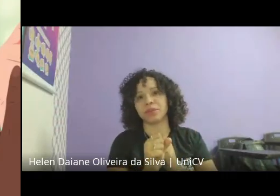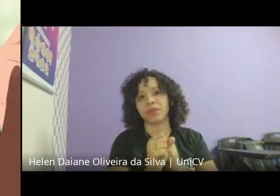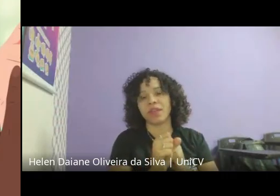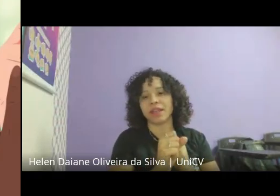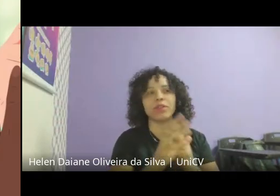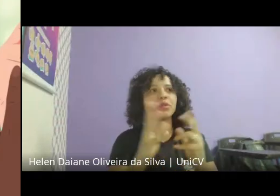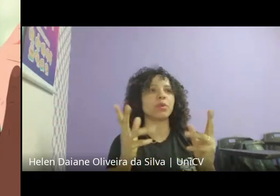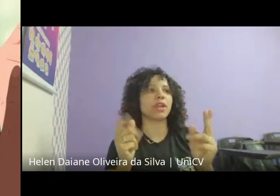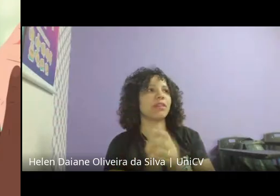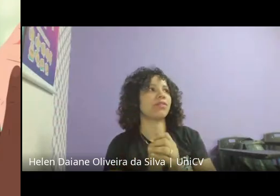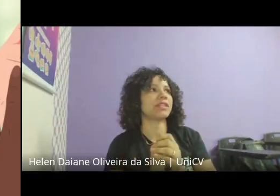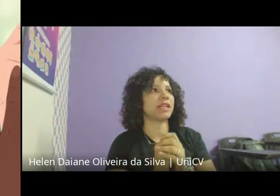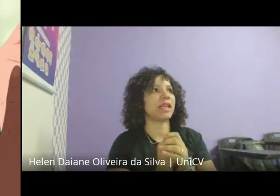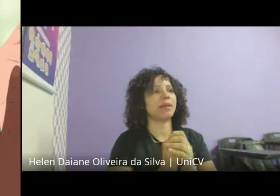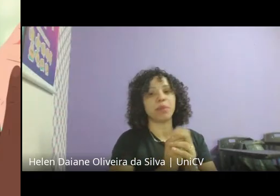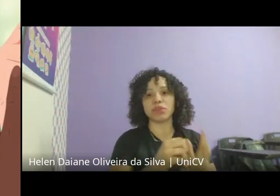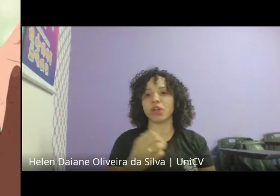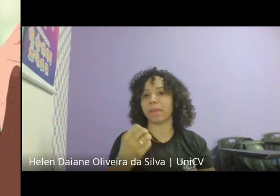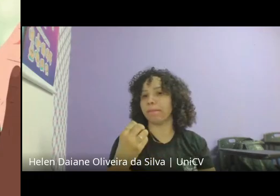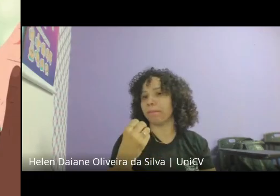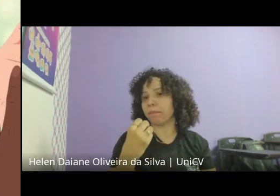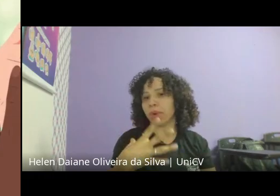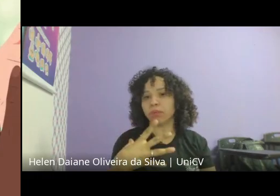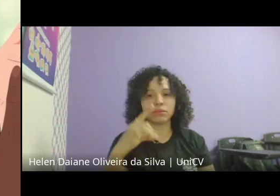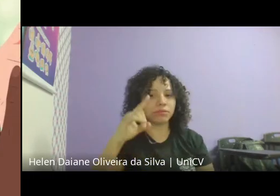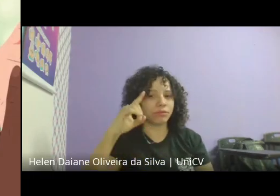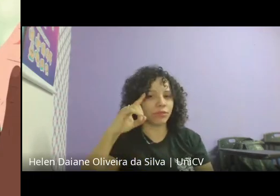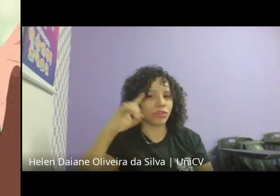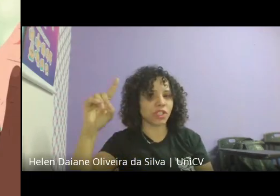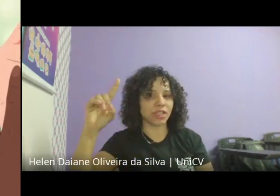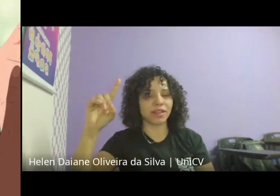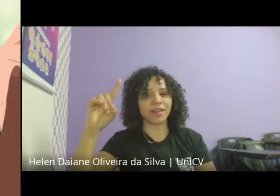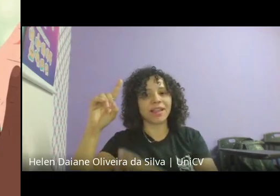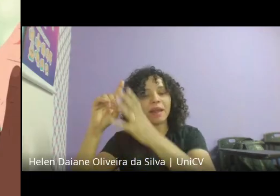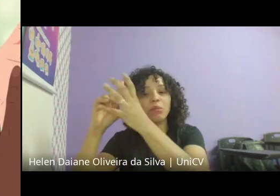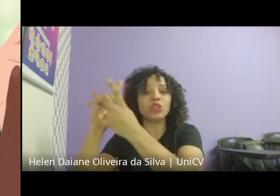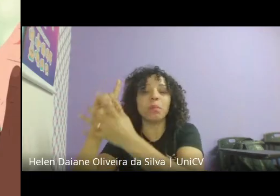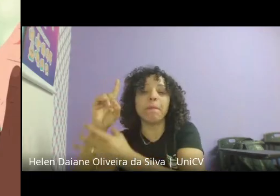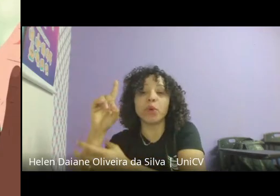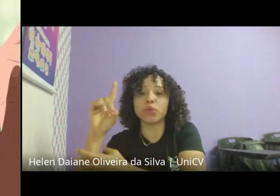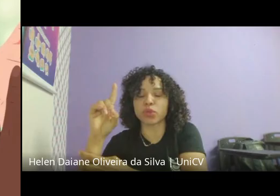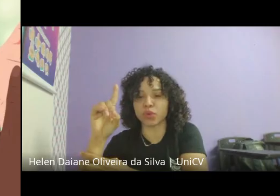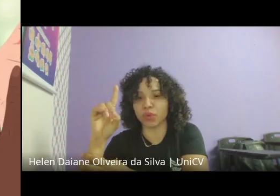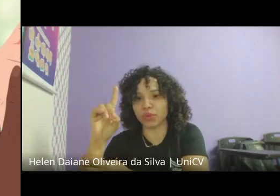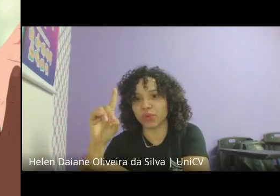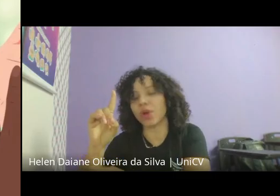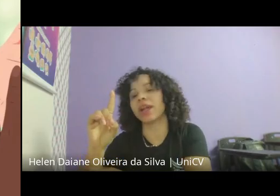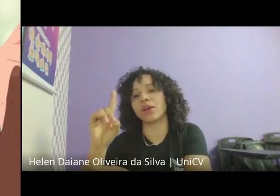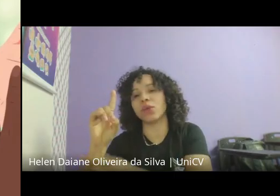fazendo. Então, vamos supor que ela vai fazer bom dia, ó. Bom dia. É muito brusco